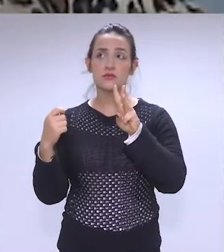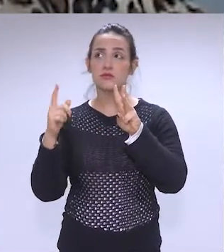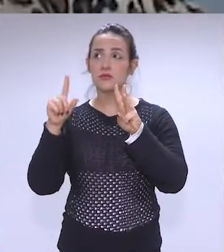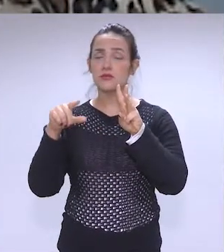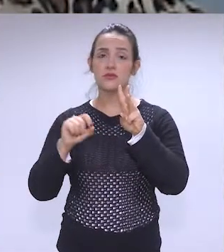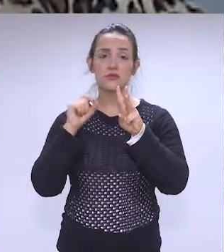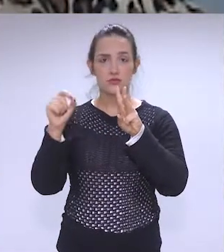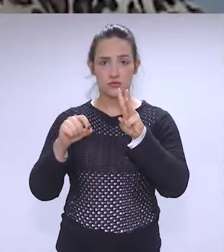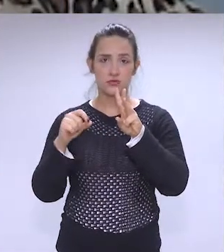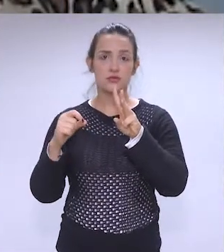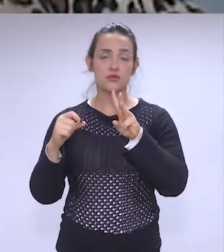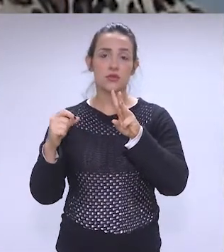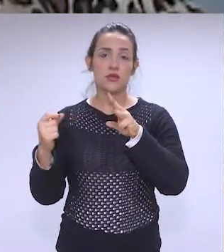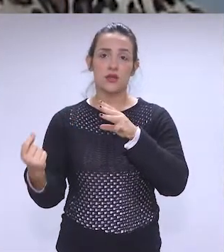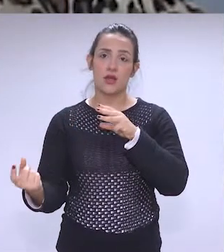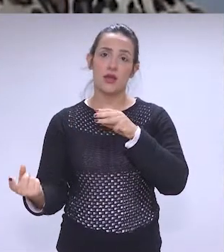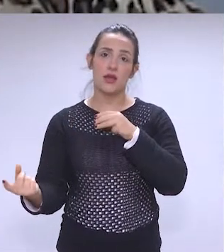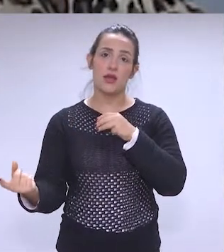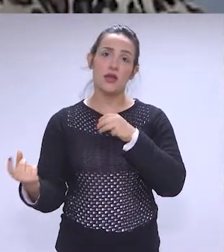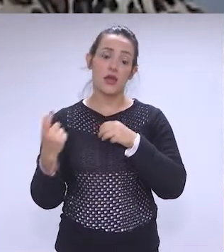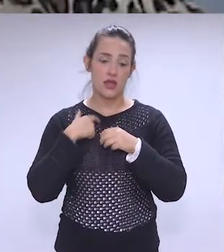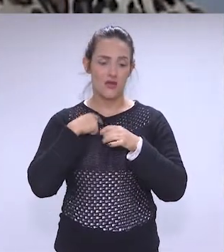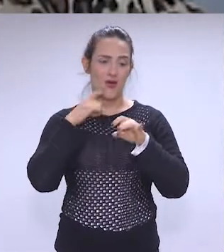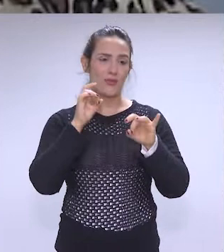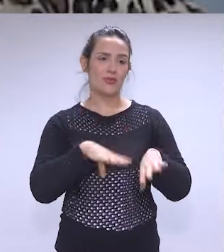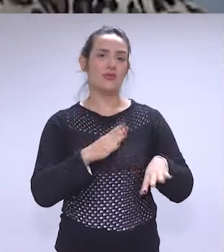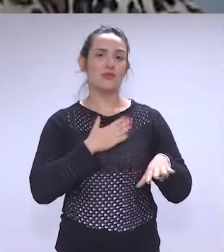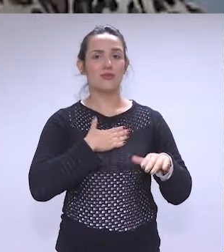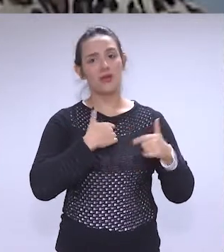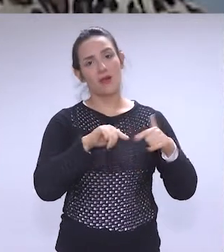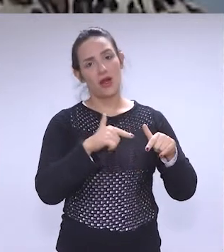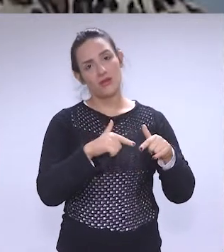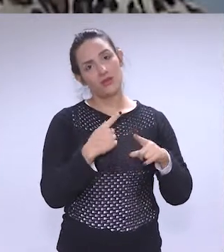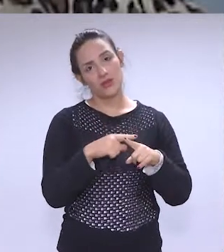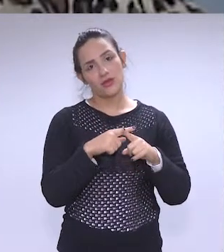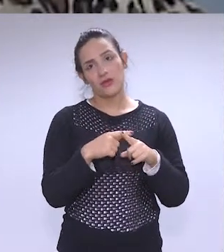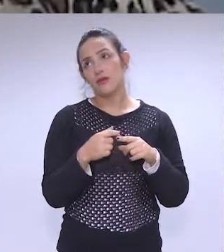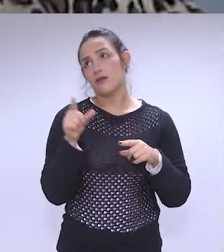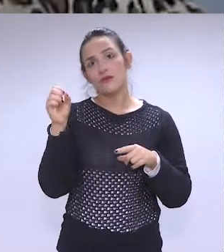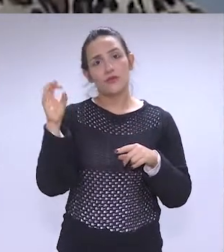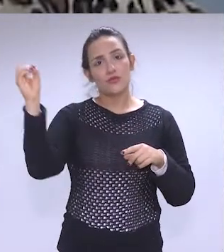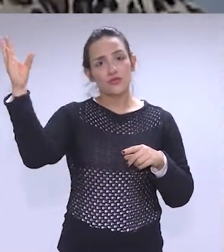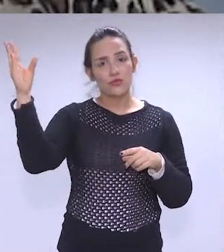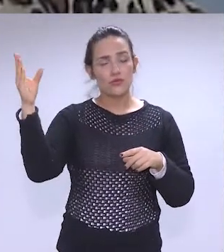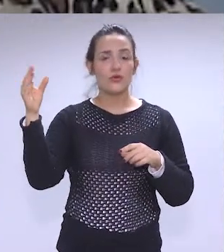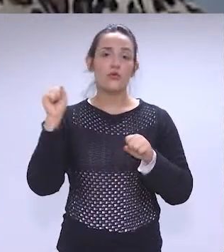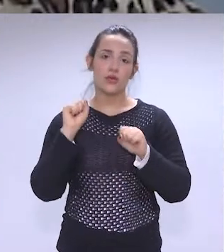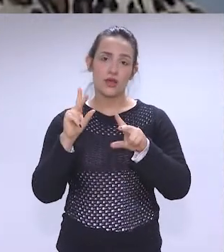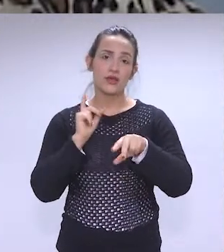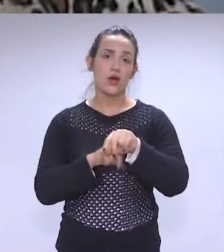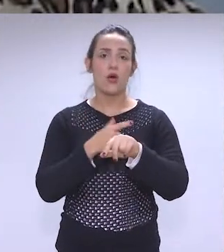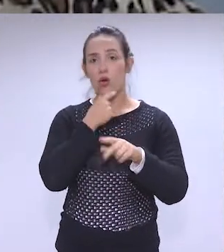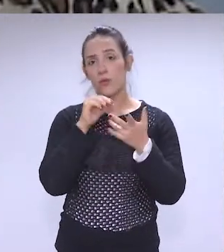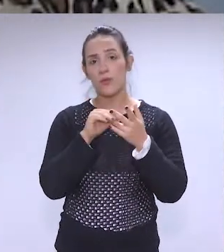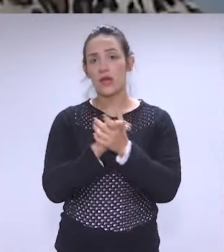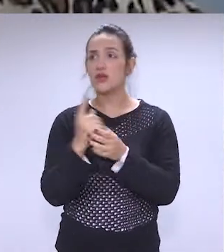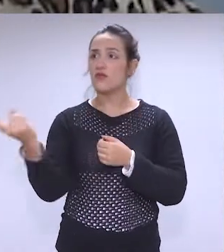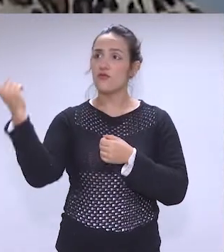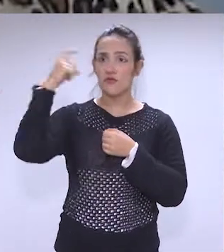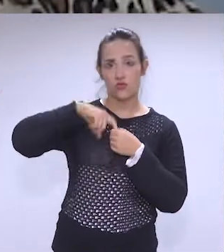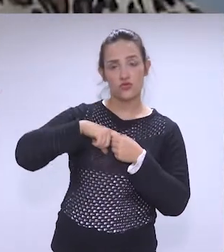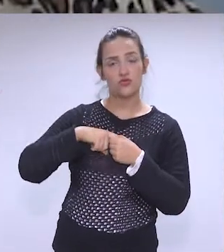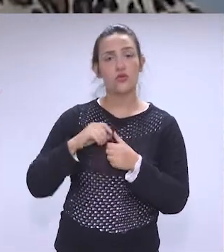saí do meu serviço por conta dessa viagem dele. E aí quando ele voltou, ele simplesmente disse que